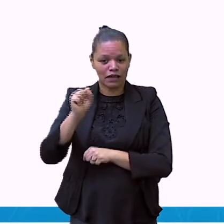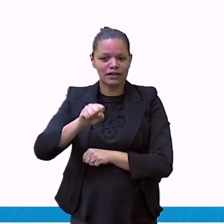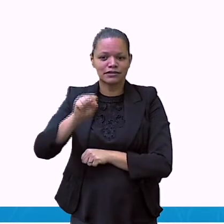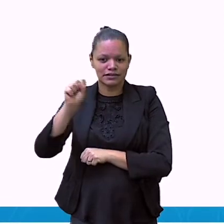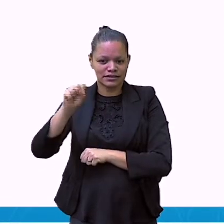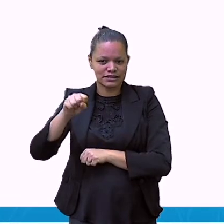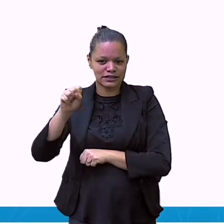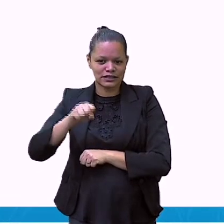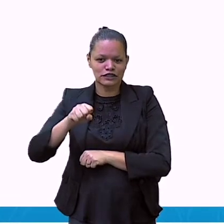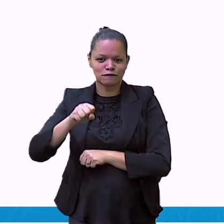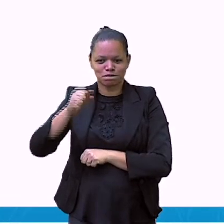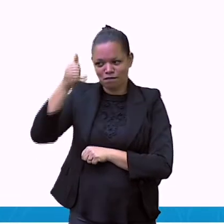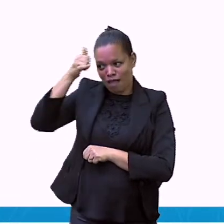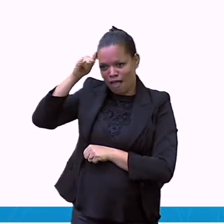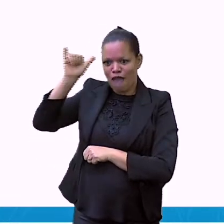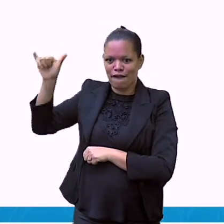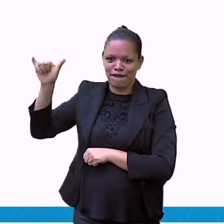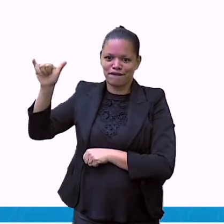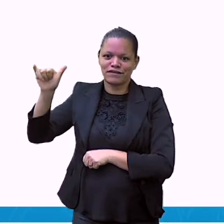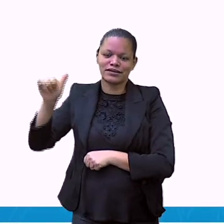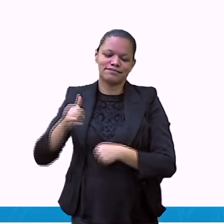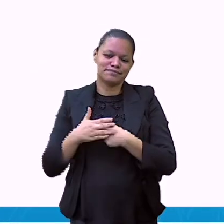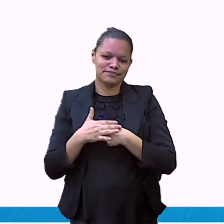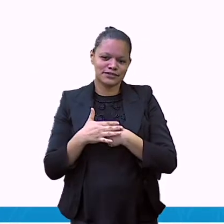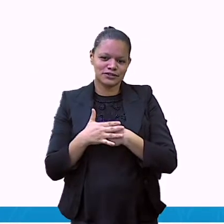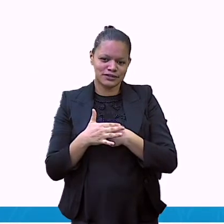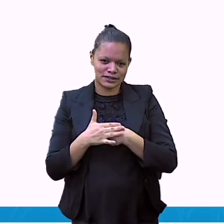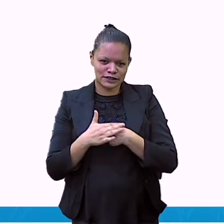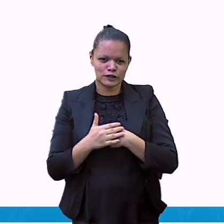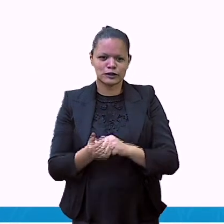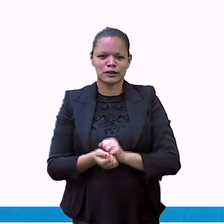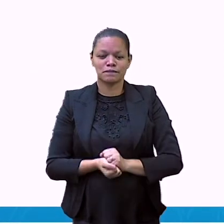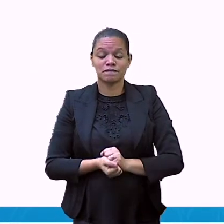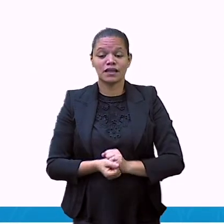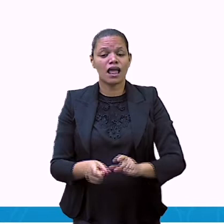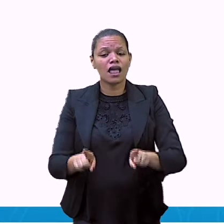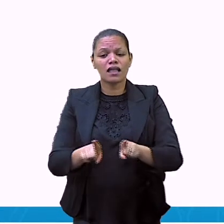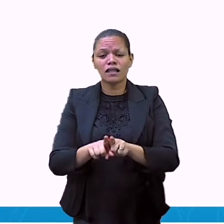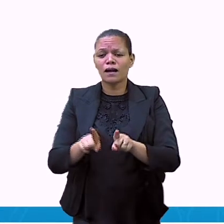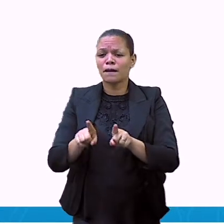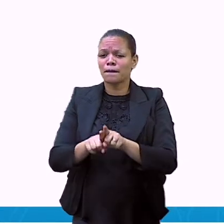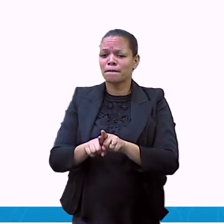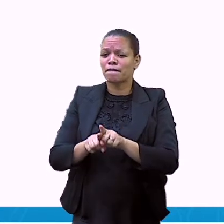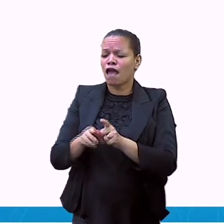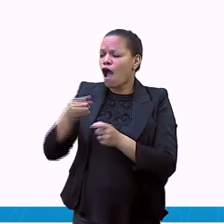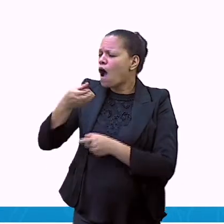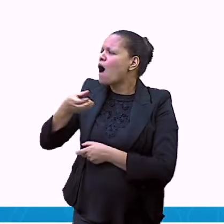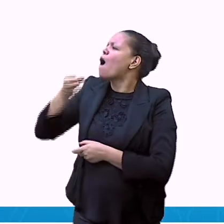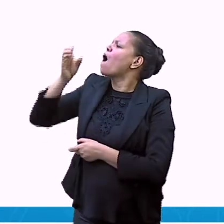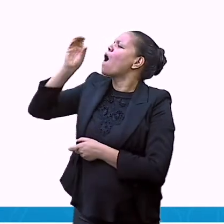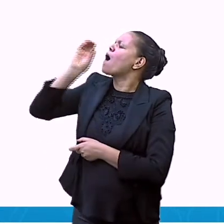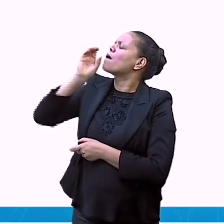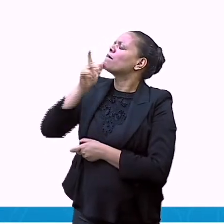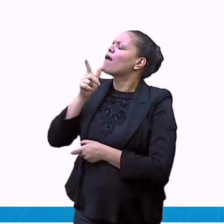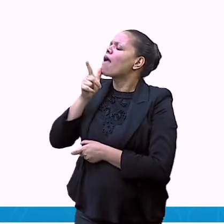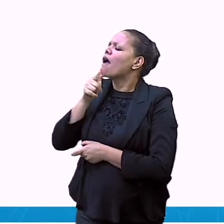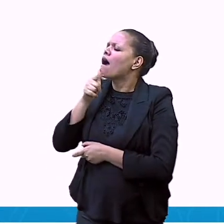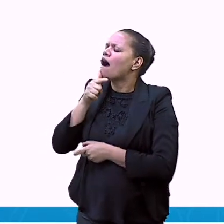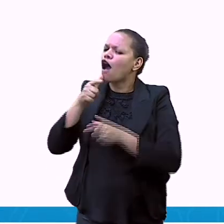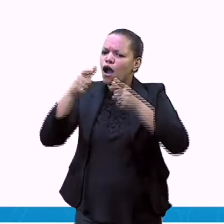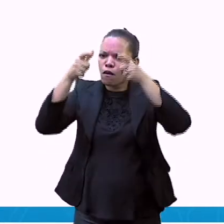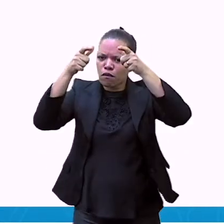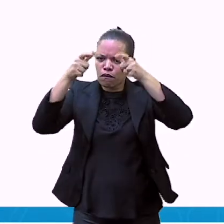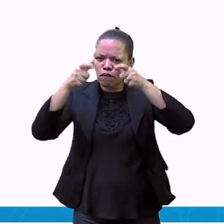daí também vai ser dentro aí do que está pedindo. E beber água filtrada, fervida